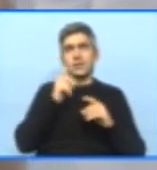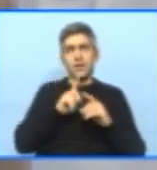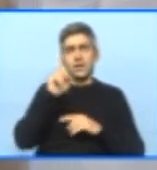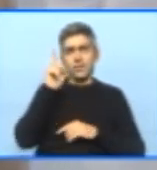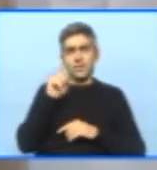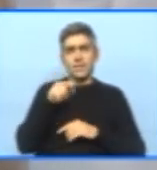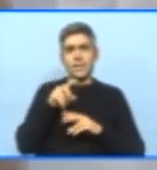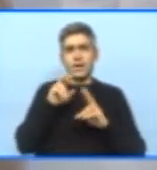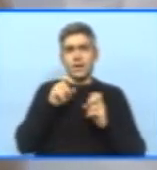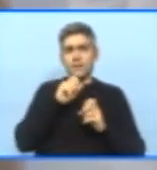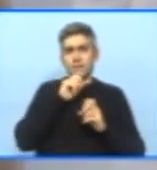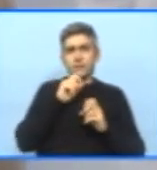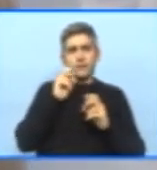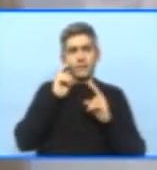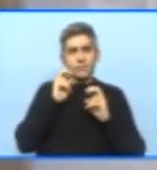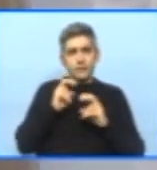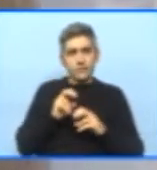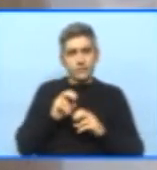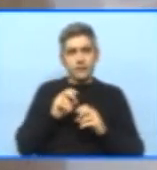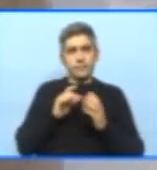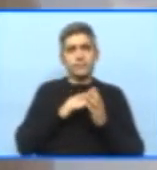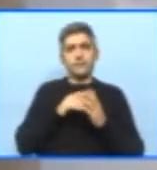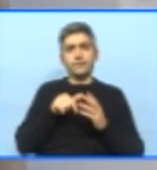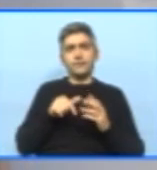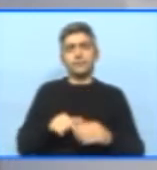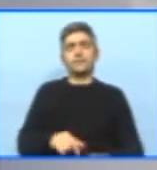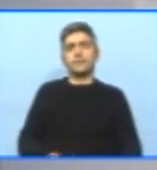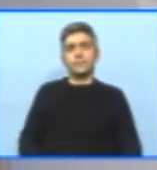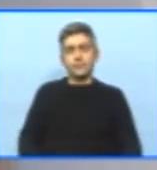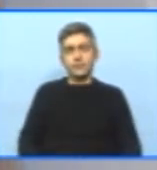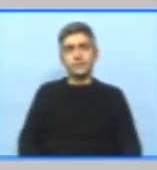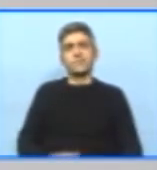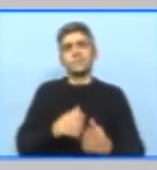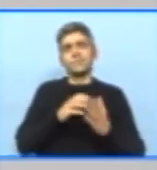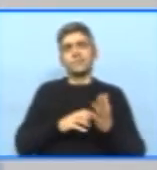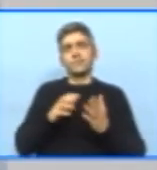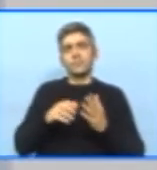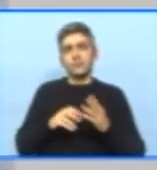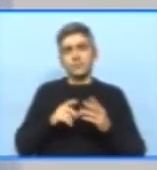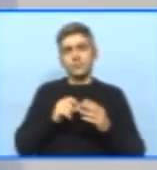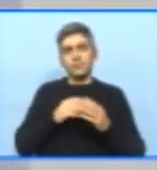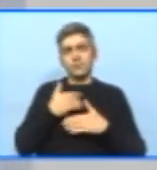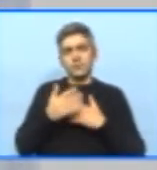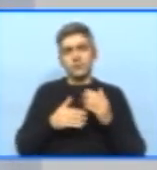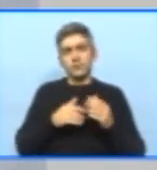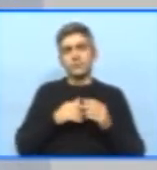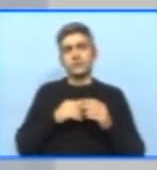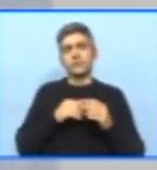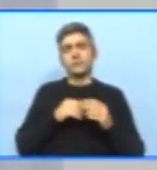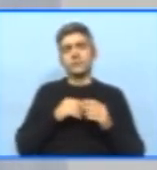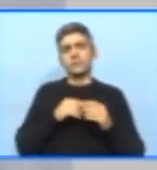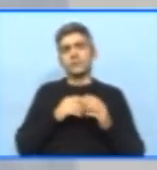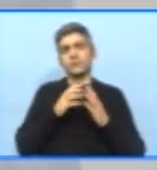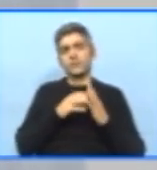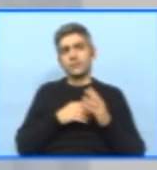este tema também pode ser explorado no Evangelho de hoje. Na sequência também destes textos enfim, a partir da mensagem que aqui o